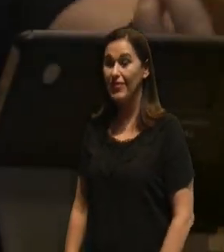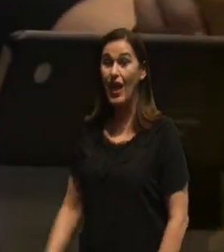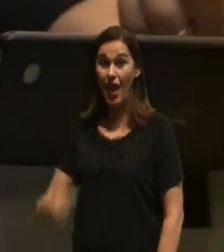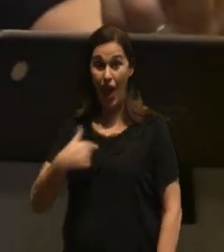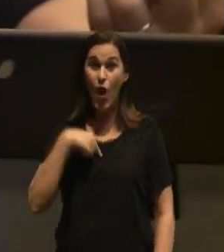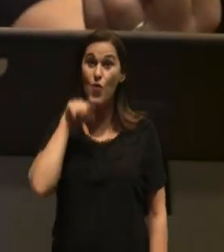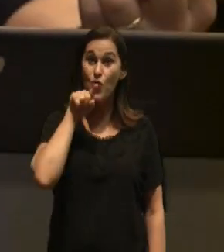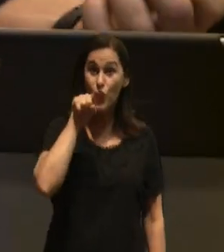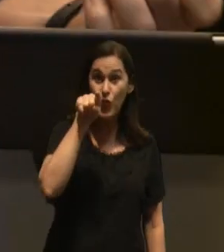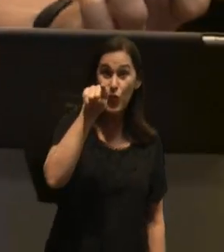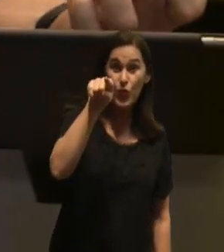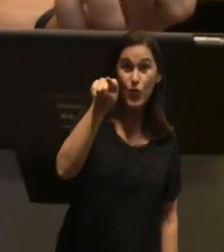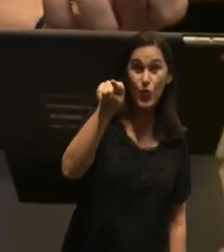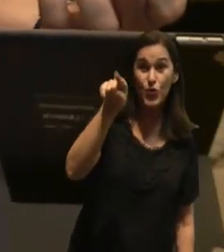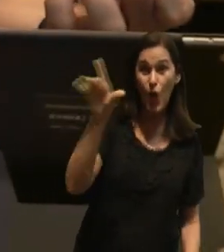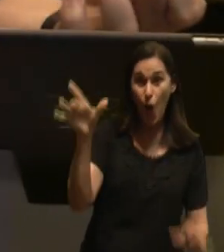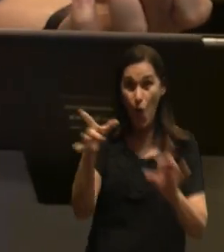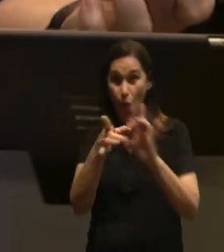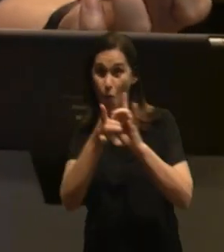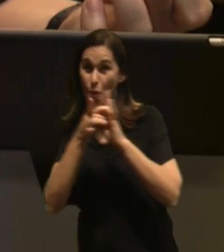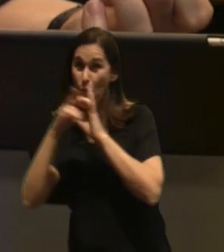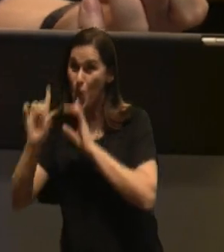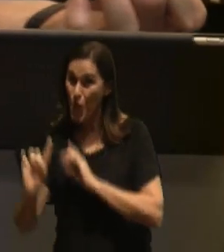Eu e você somos um,